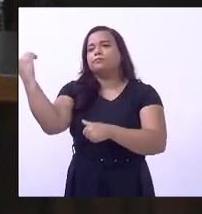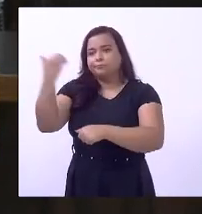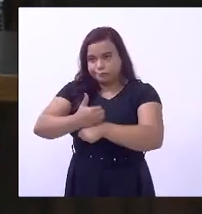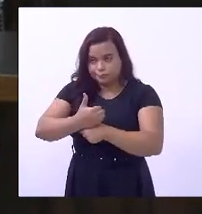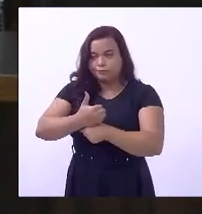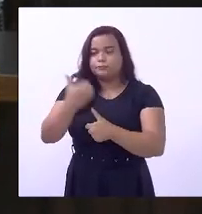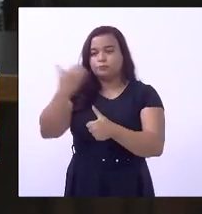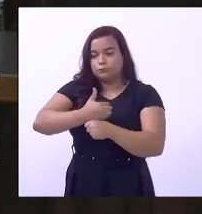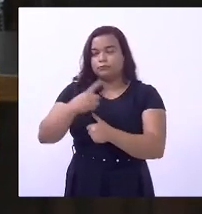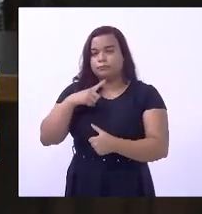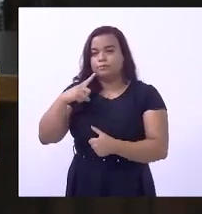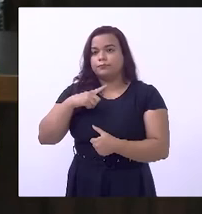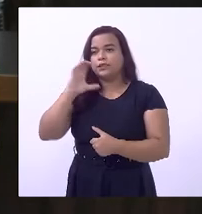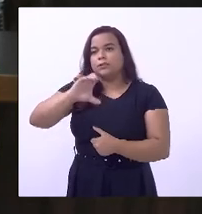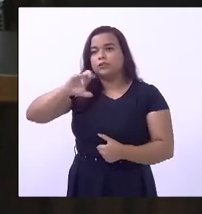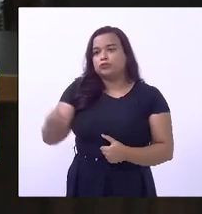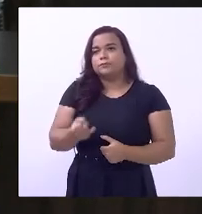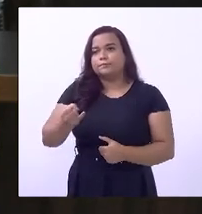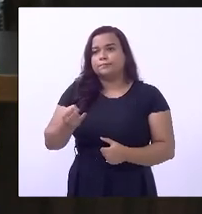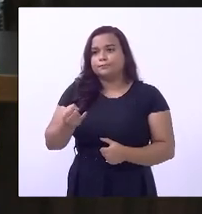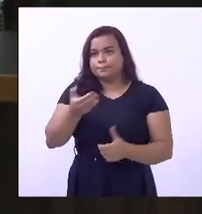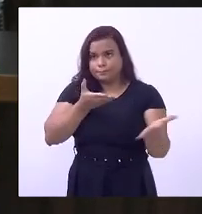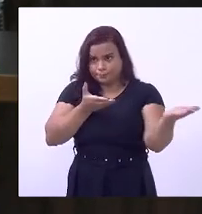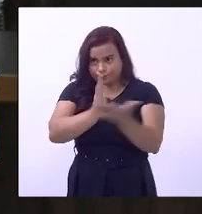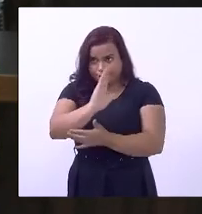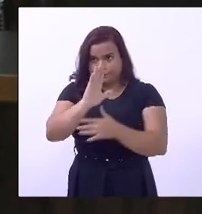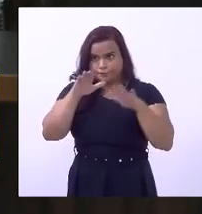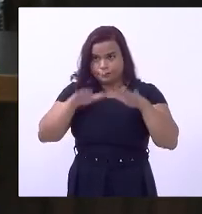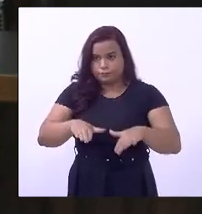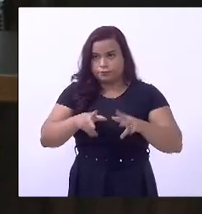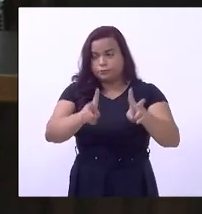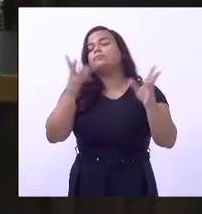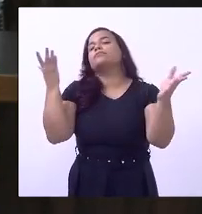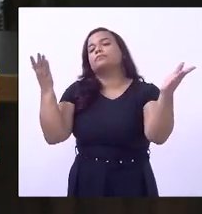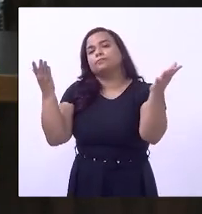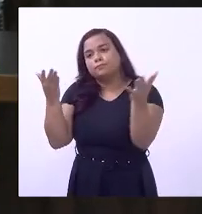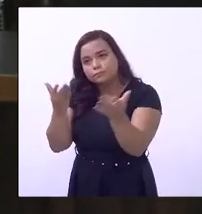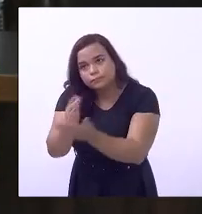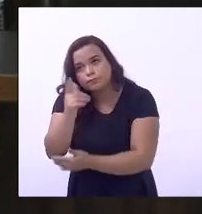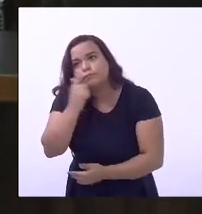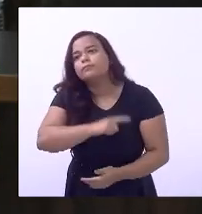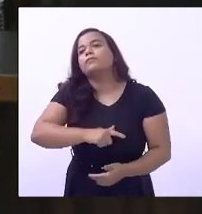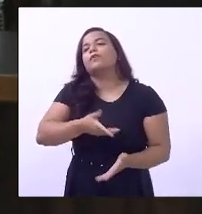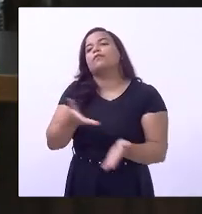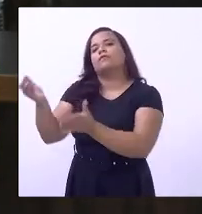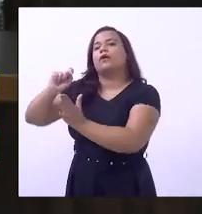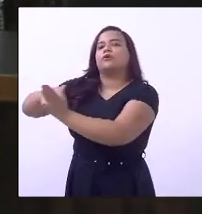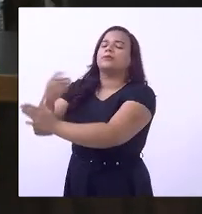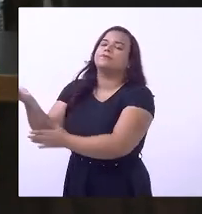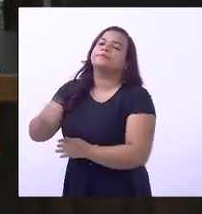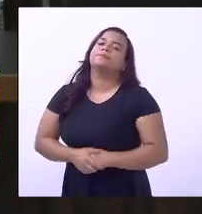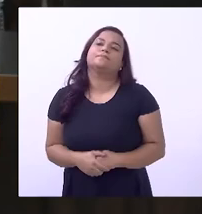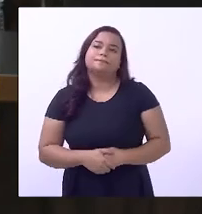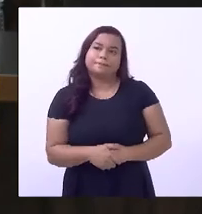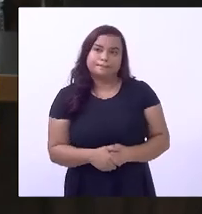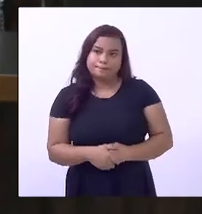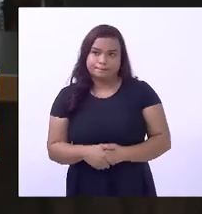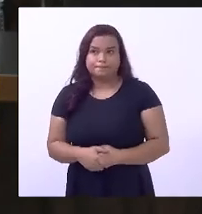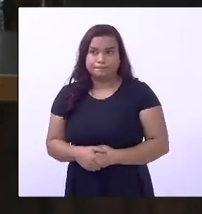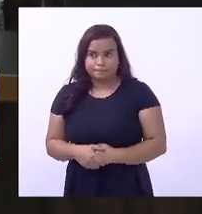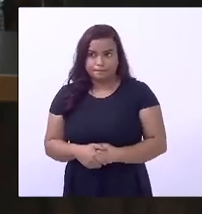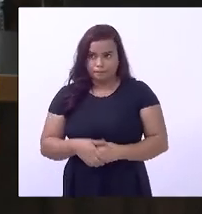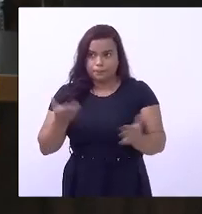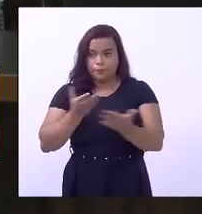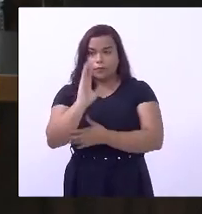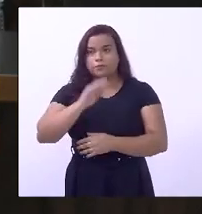substitutivo da CCJ. Senhores que aprovam, permaneçam como estão. Aprovado. Vai autógrafo.